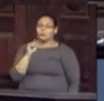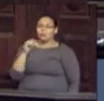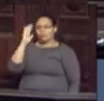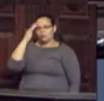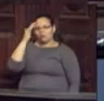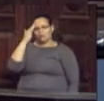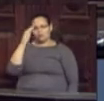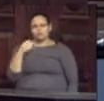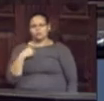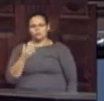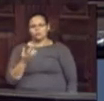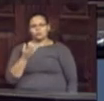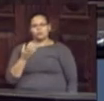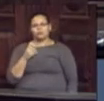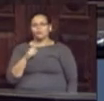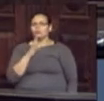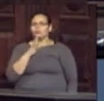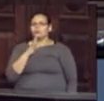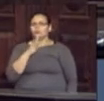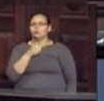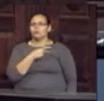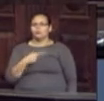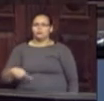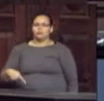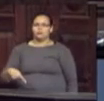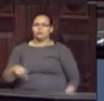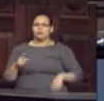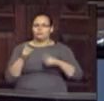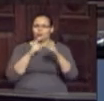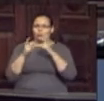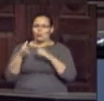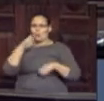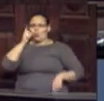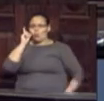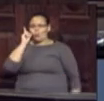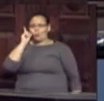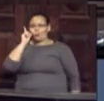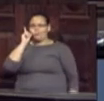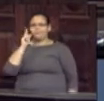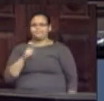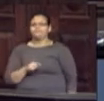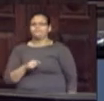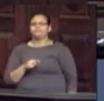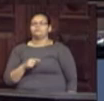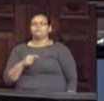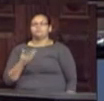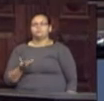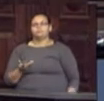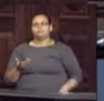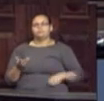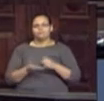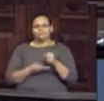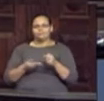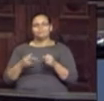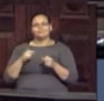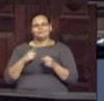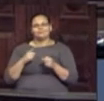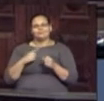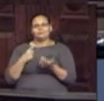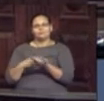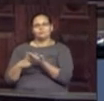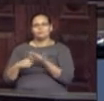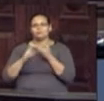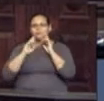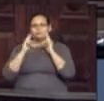aqui fazer essa digressão, reconheço que o presidente da sessão ontem se pautou num acordo feito no Colégio de